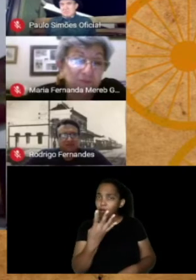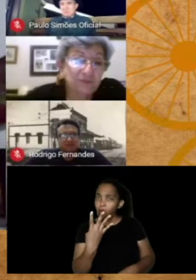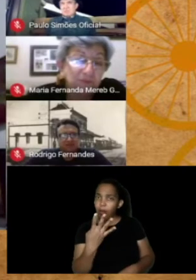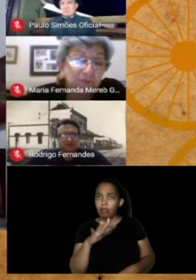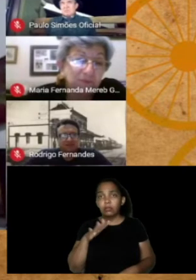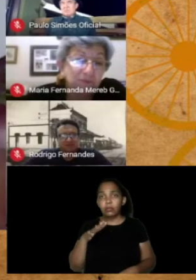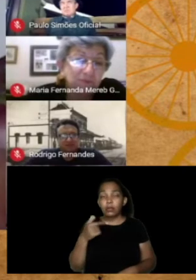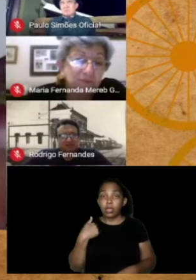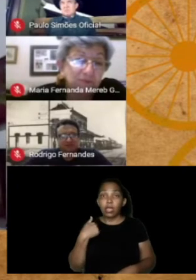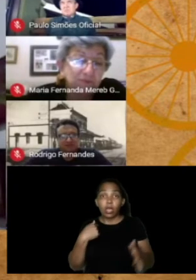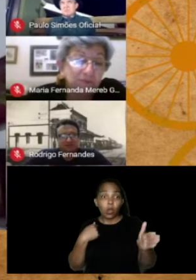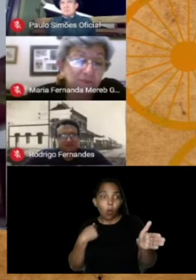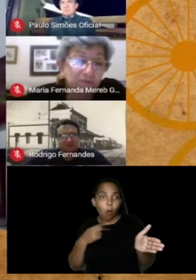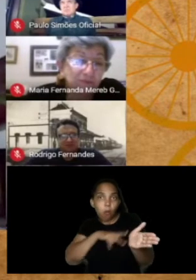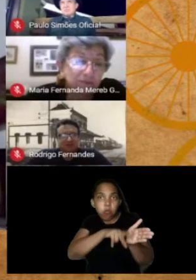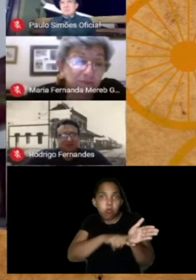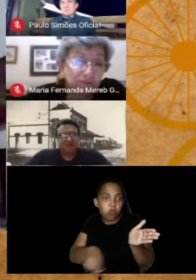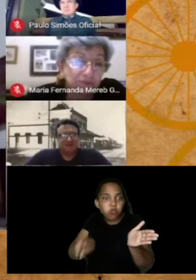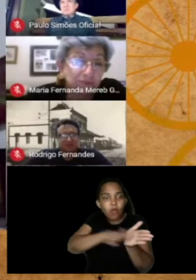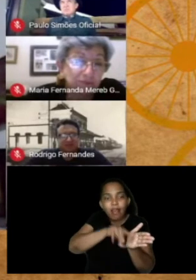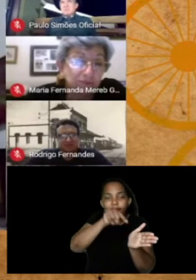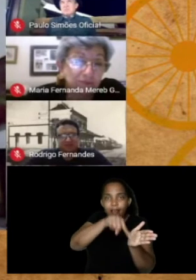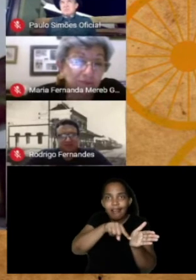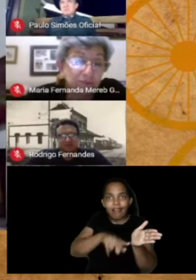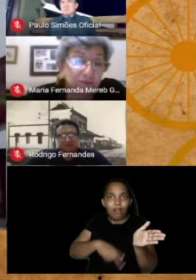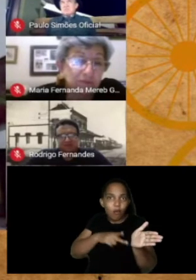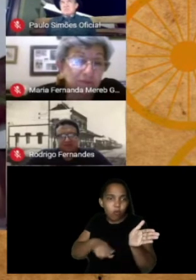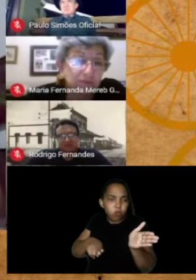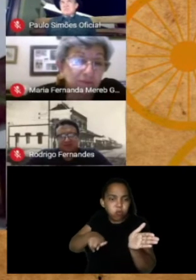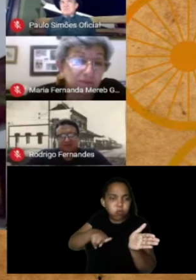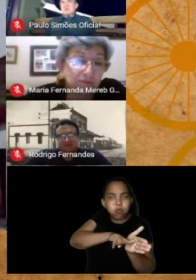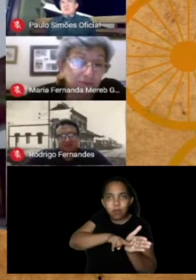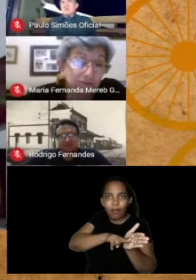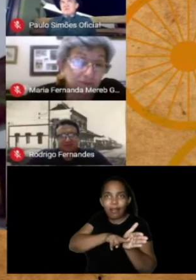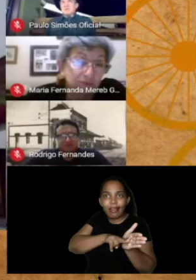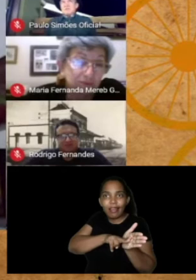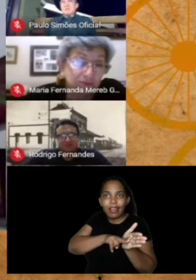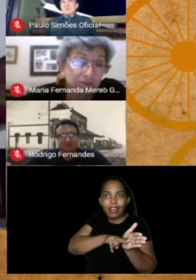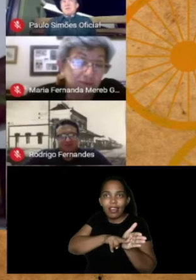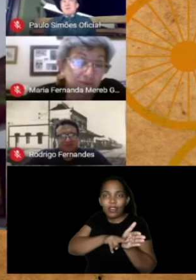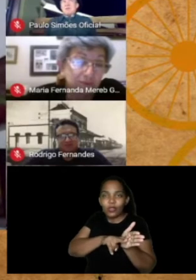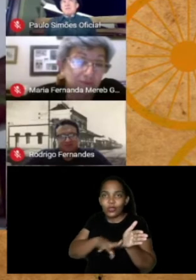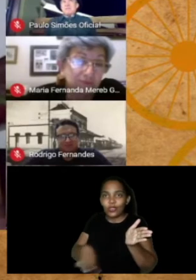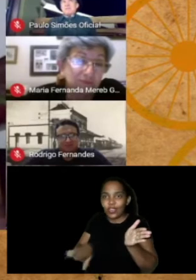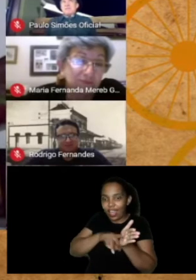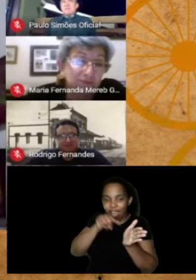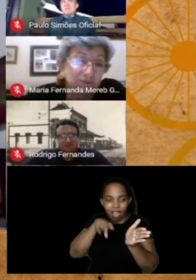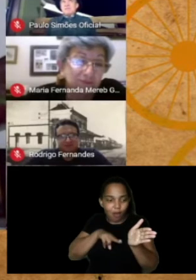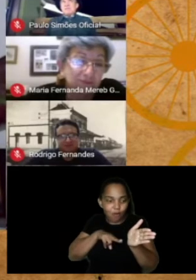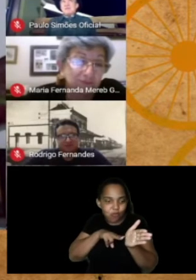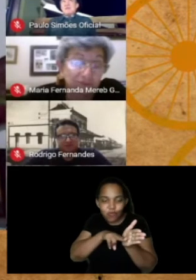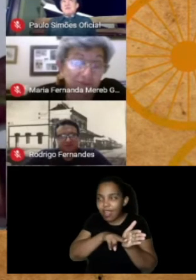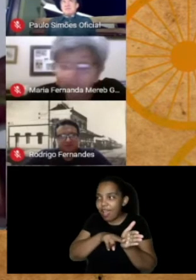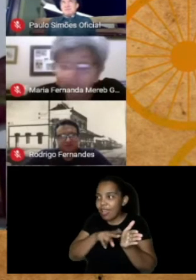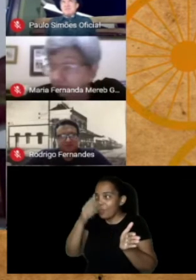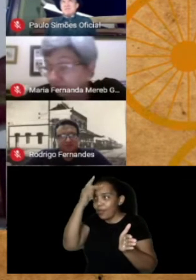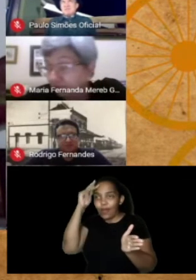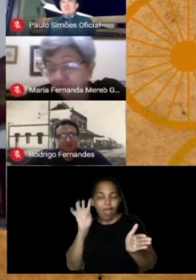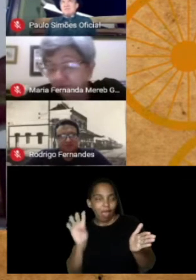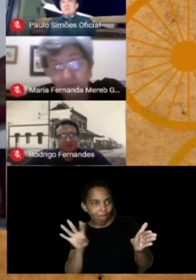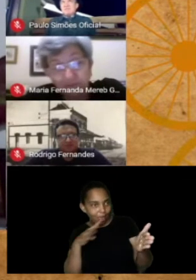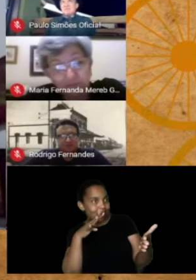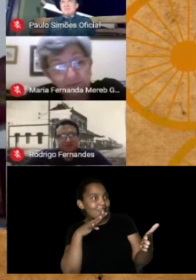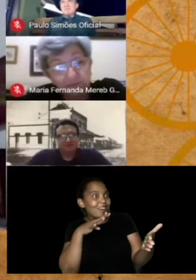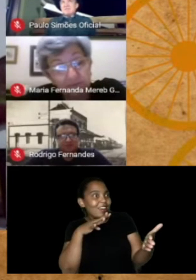na estação, porque chegar o trem naquela época, gente, era uma grande festa na estação. A gente ia para a estação para ver o trem